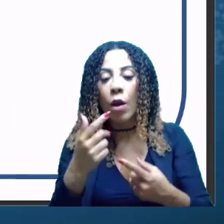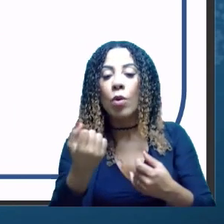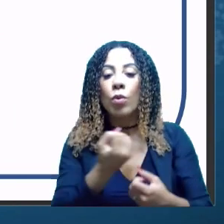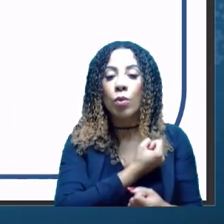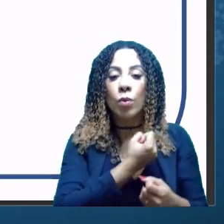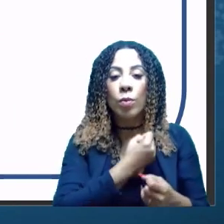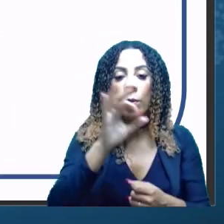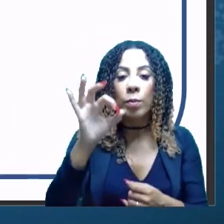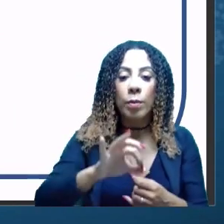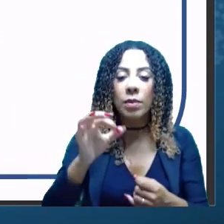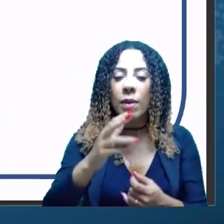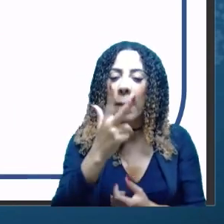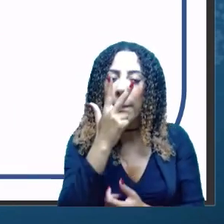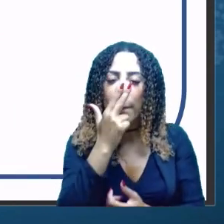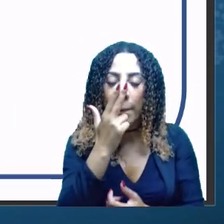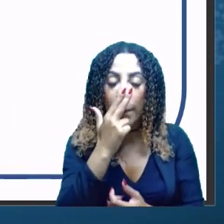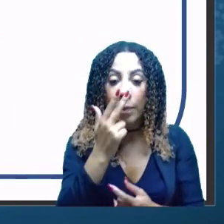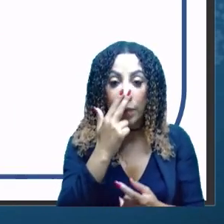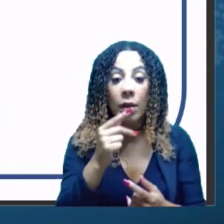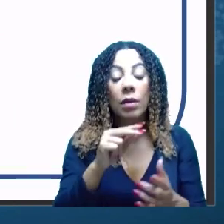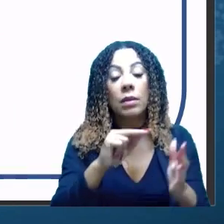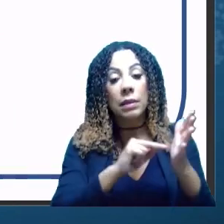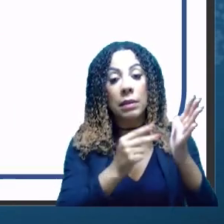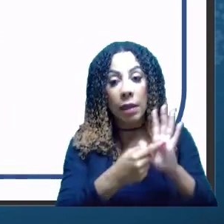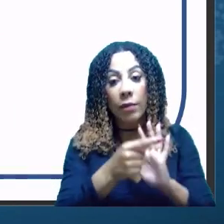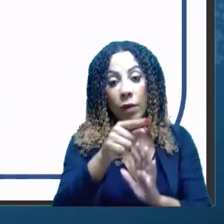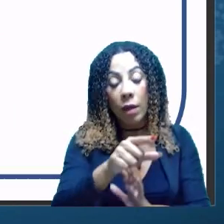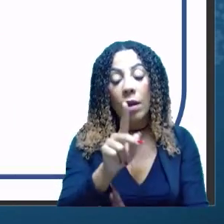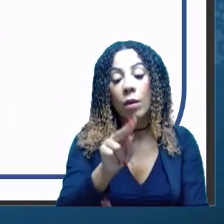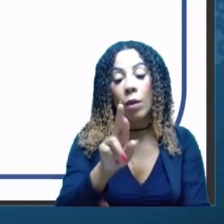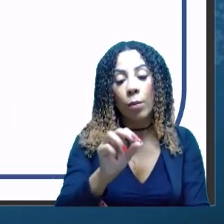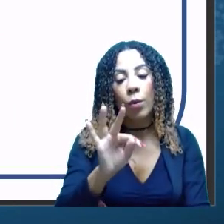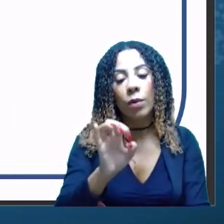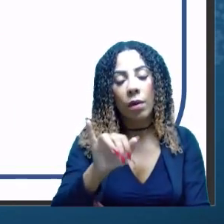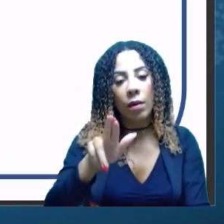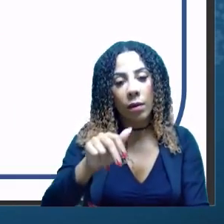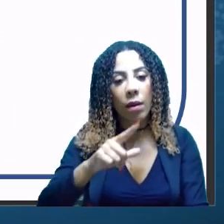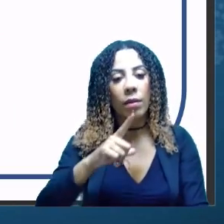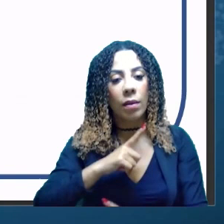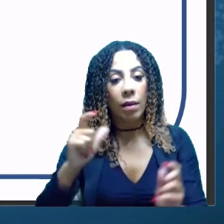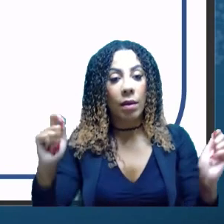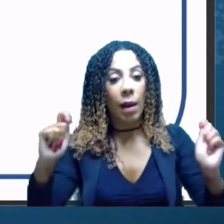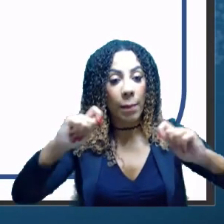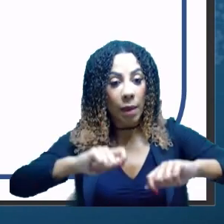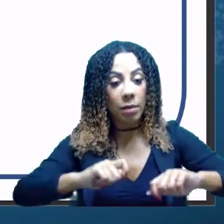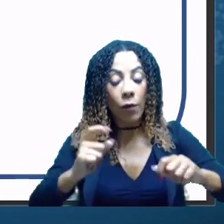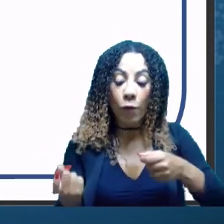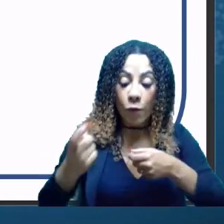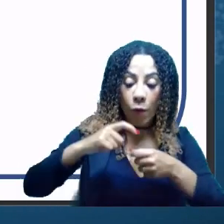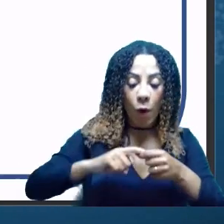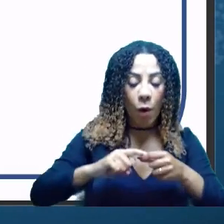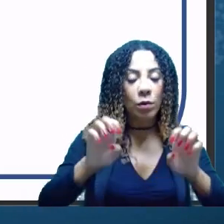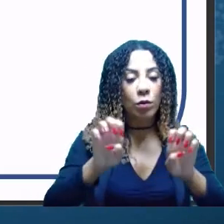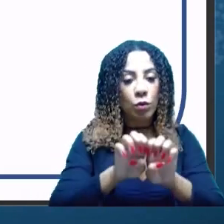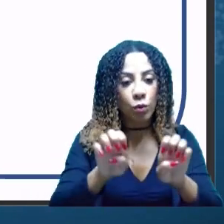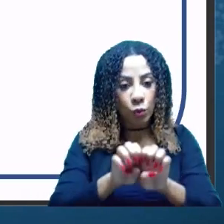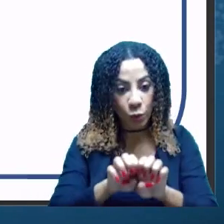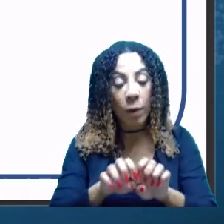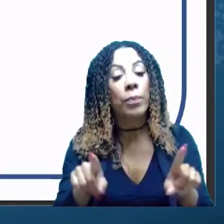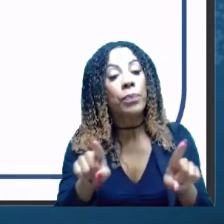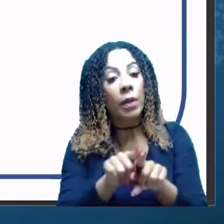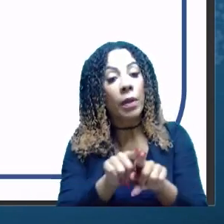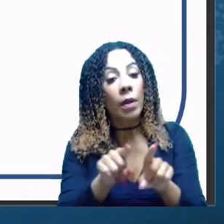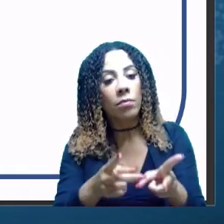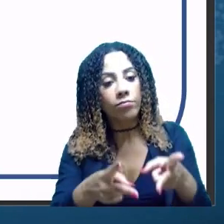então, reforçando, né, que realmente essa proteína ela tem a capacidade de restabelecer, né, a sua estrutura terciária. E o mesmo foi observado para a proteína